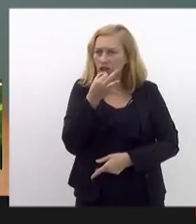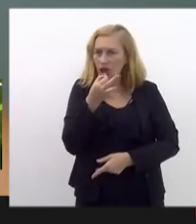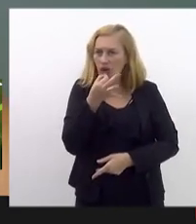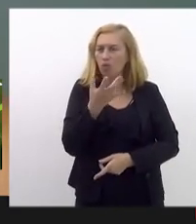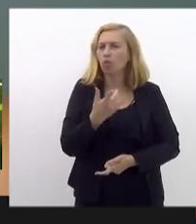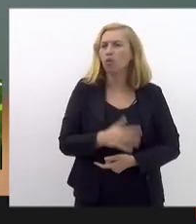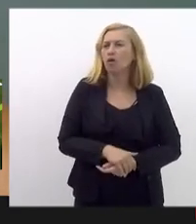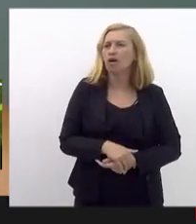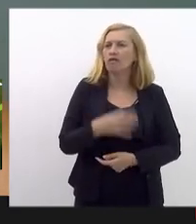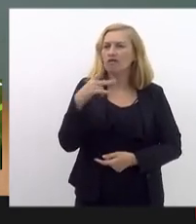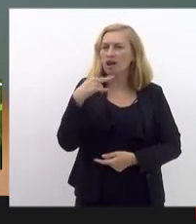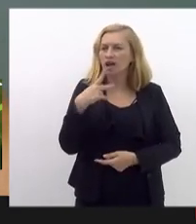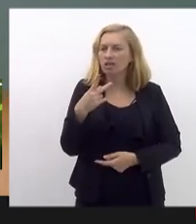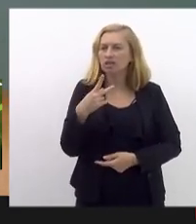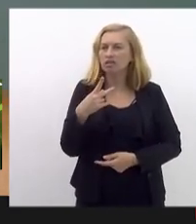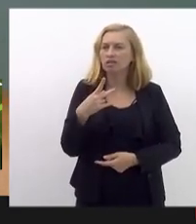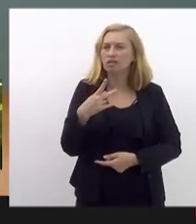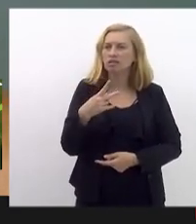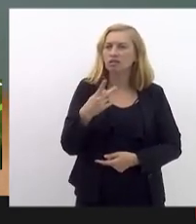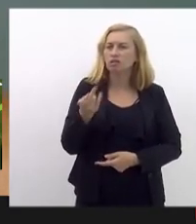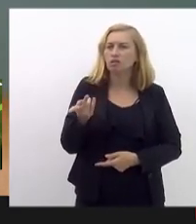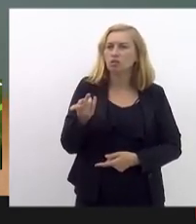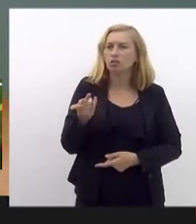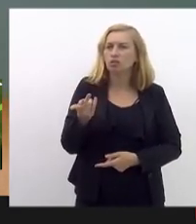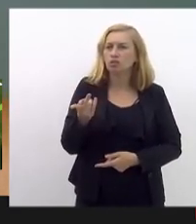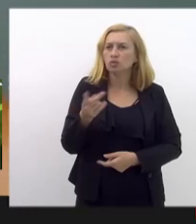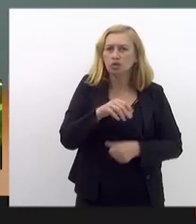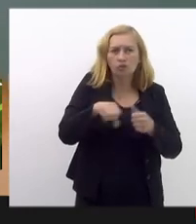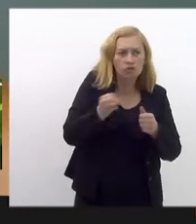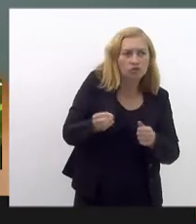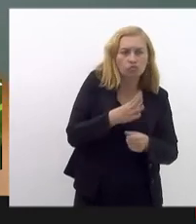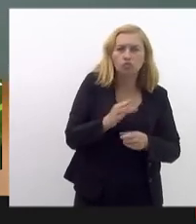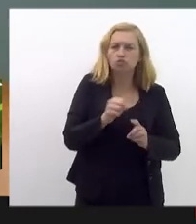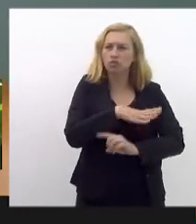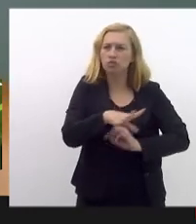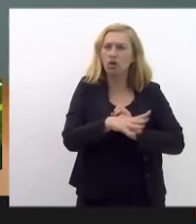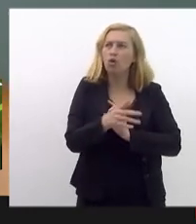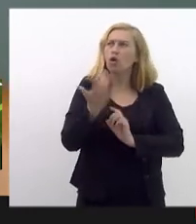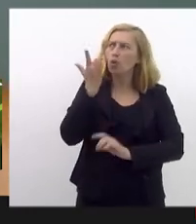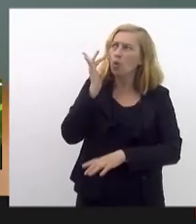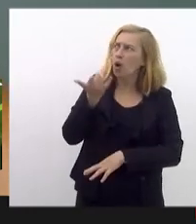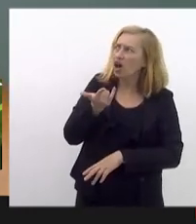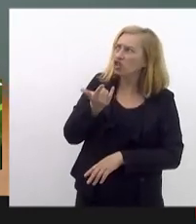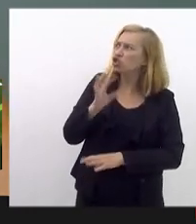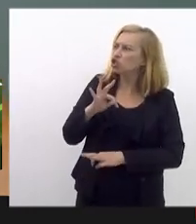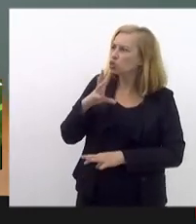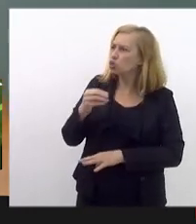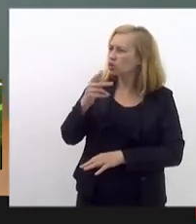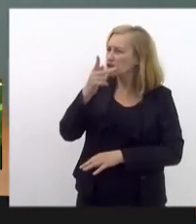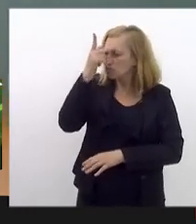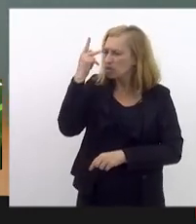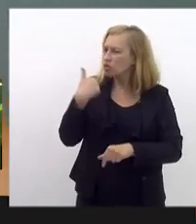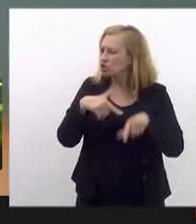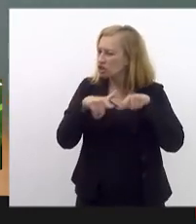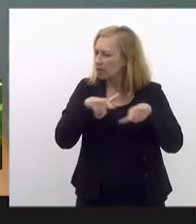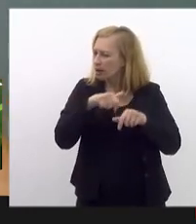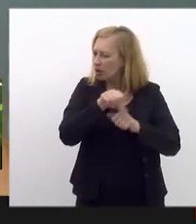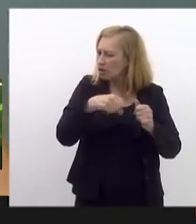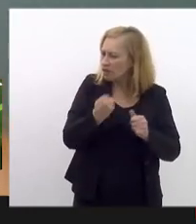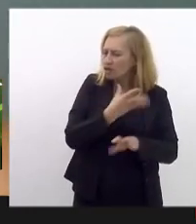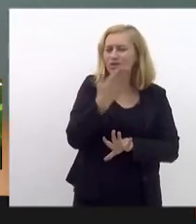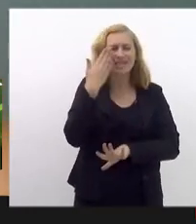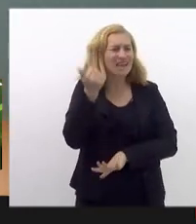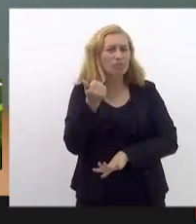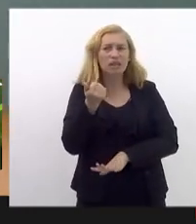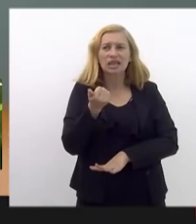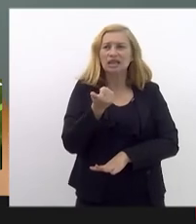colocando essa parte da inovação social, que eu acho que é o que a gente... acho que todo mundo que trabalha com inovação, né, sabe que não tem